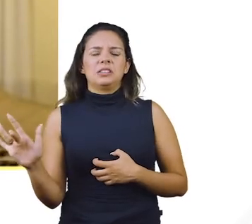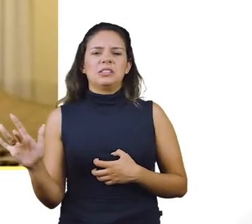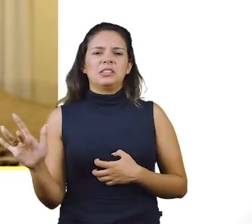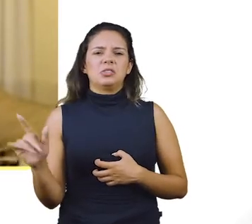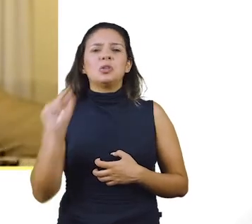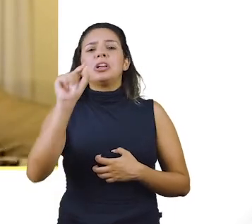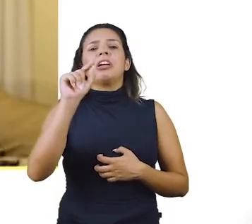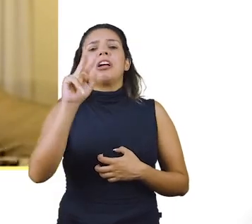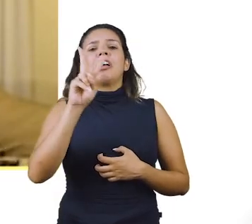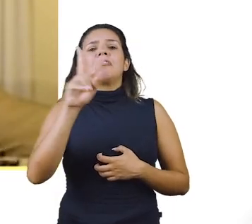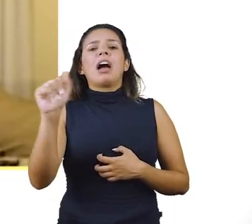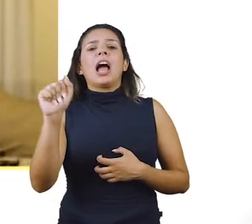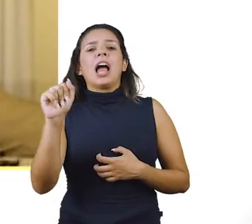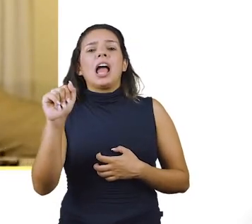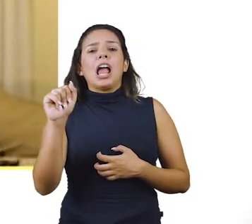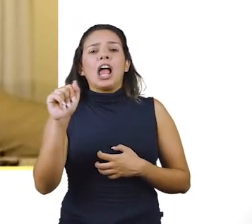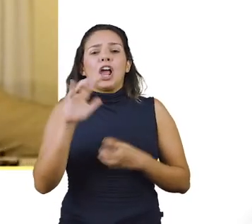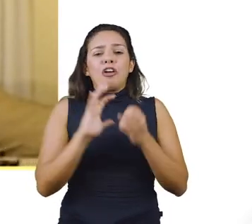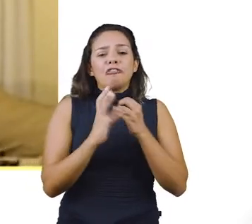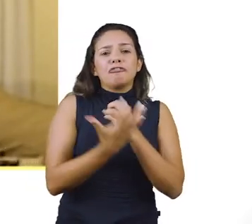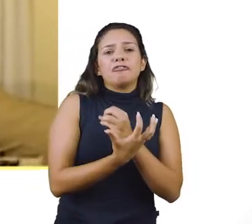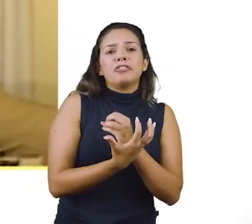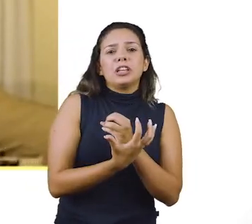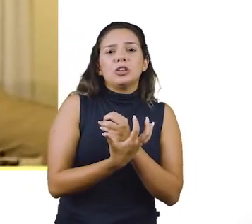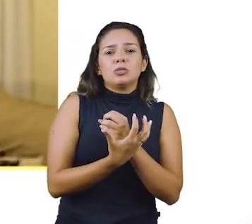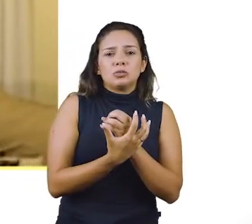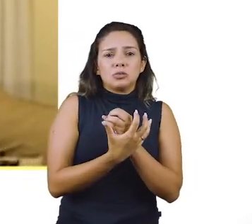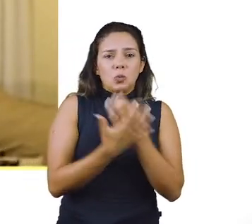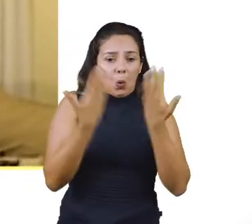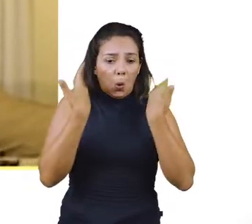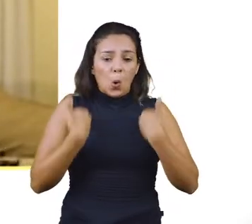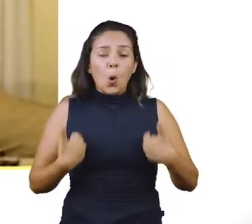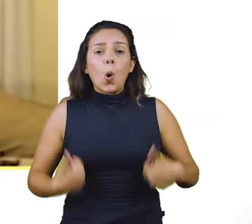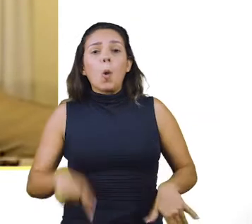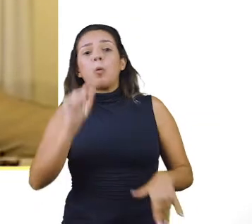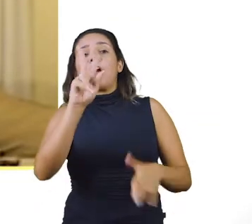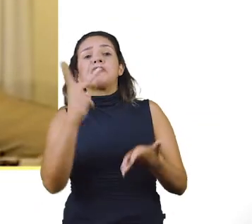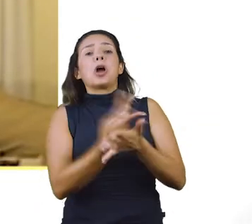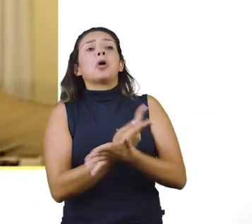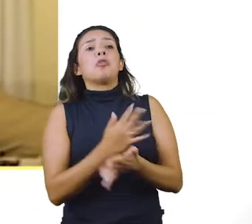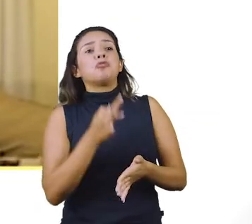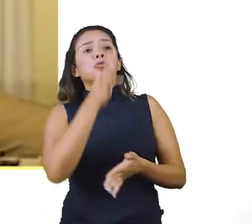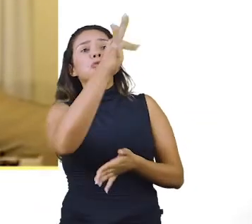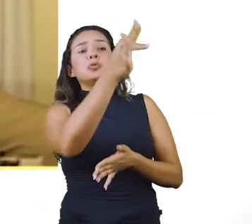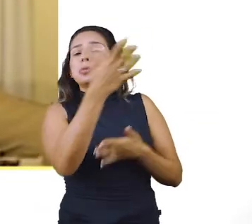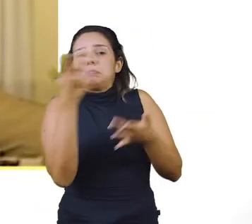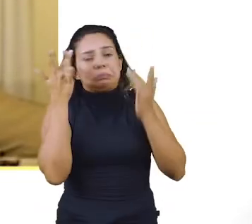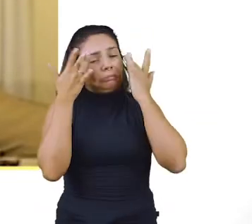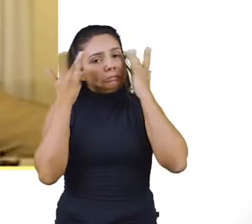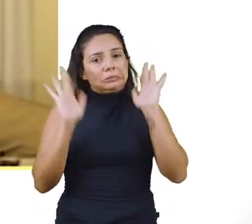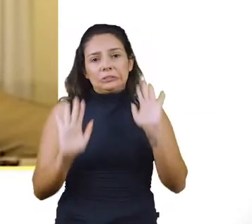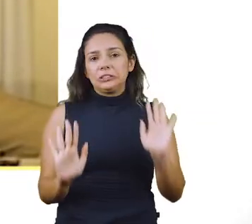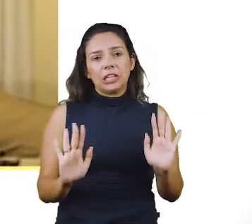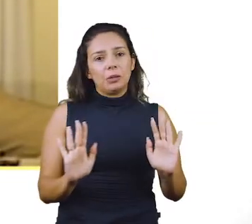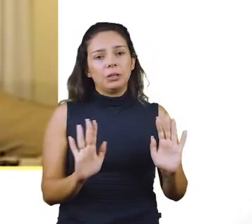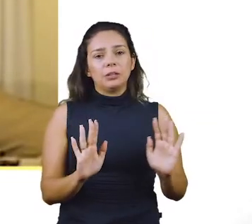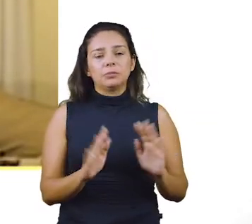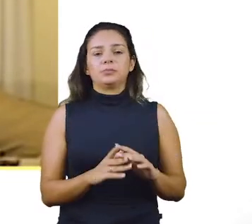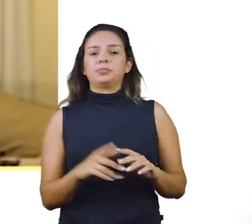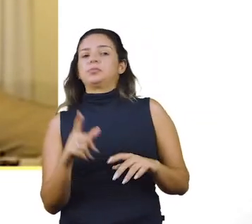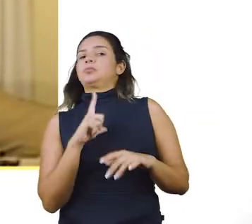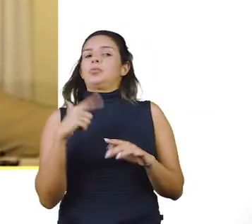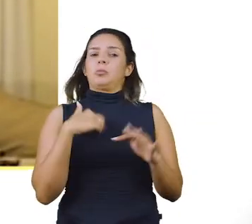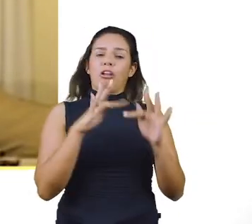que efeito tem um vírus desse no nosso organismo, a gente não tem noção do que pode dar, porque às vezes eu tive isso na